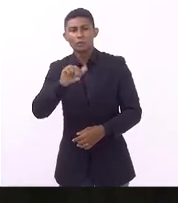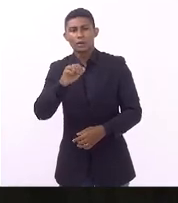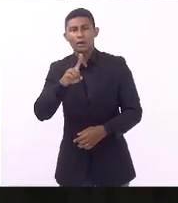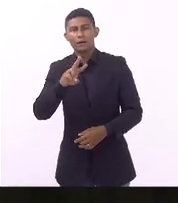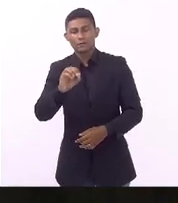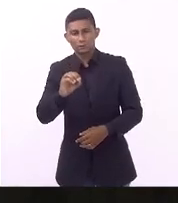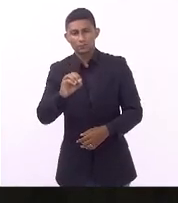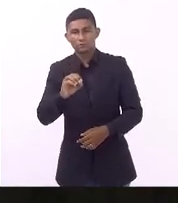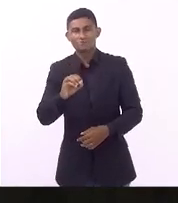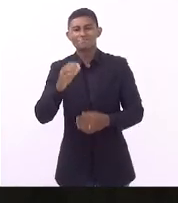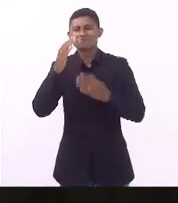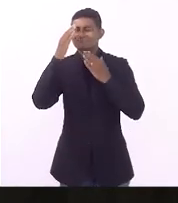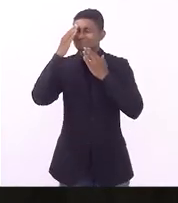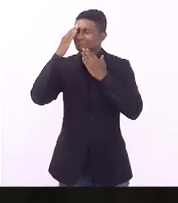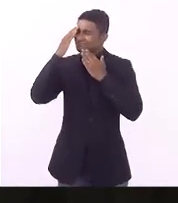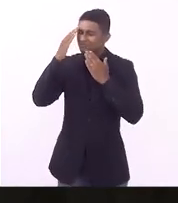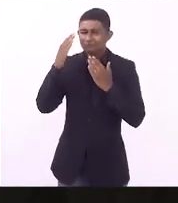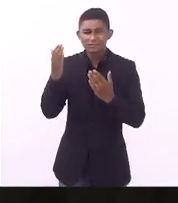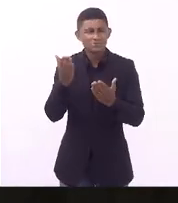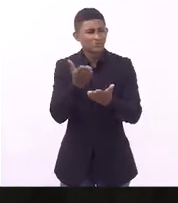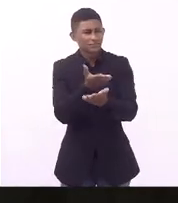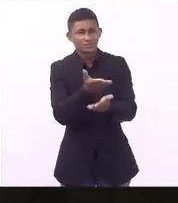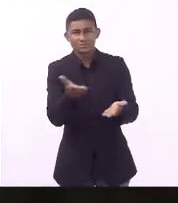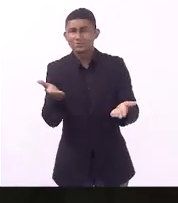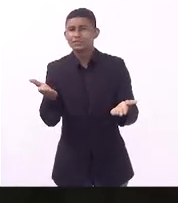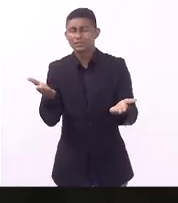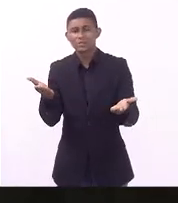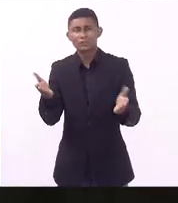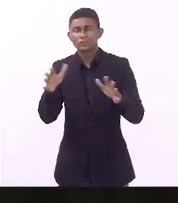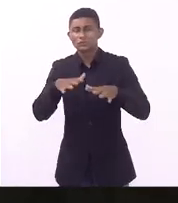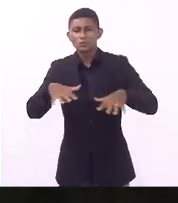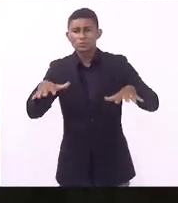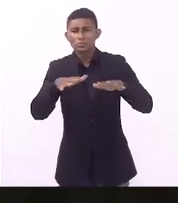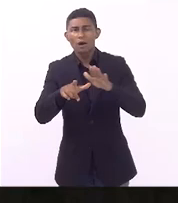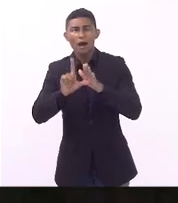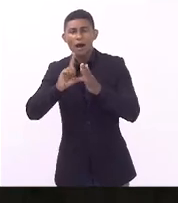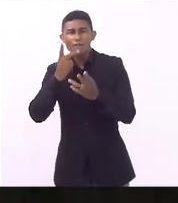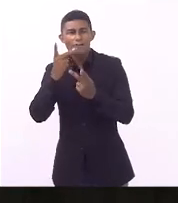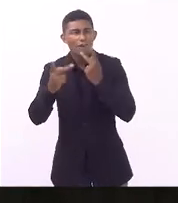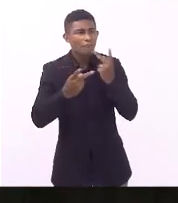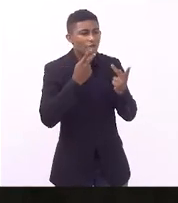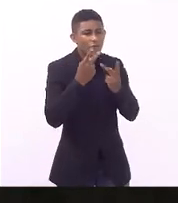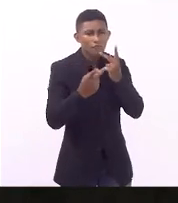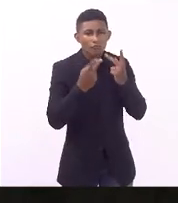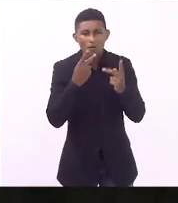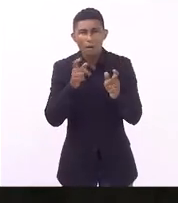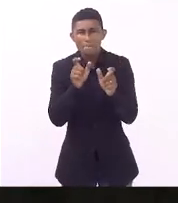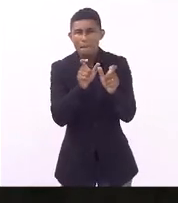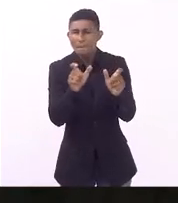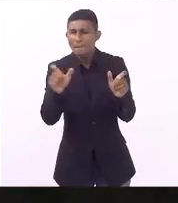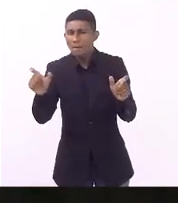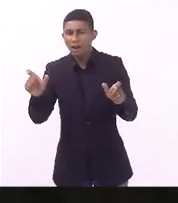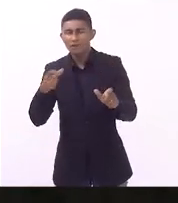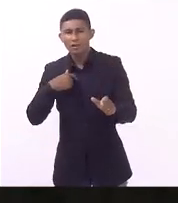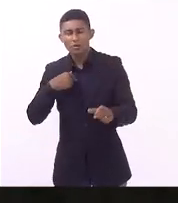palavras generosas, emocionantes, da Cristina, do Cid, do nosso querido